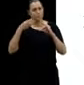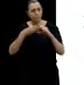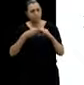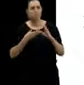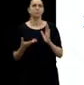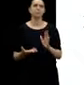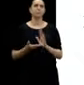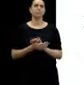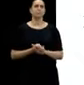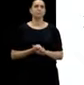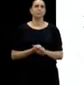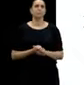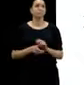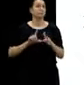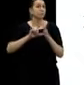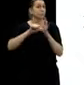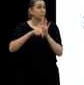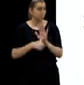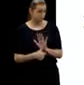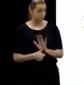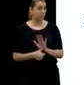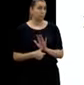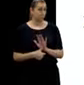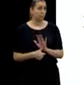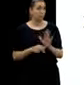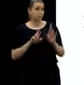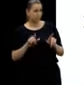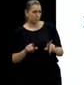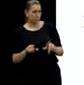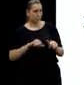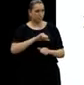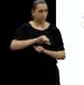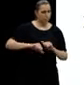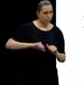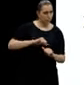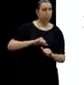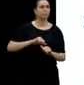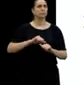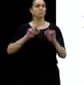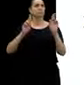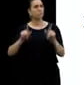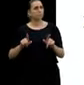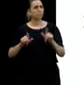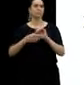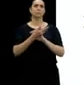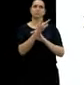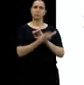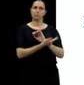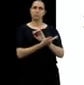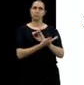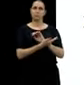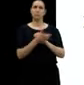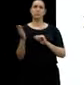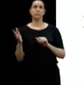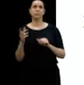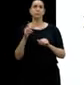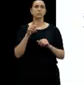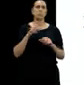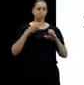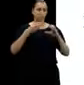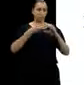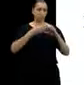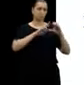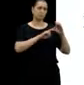celular. Depois, essas transformações, essas diferenciações, vão vir as